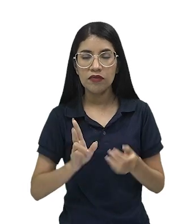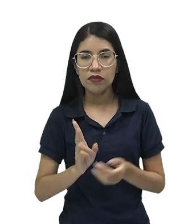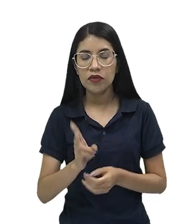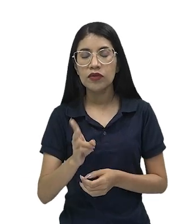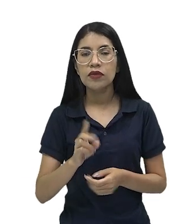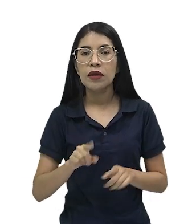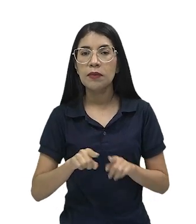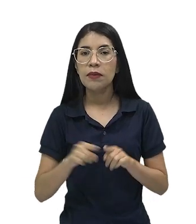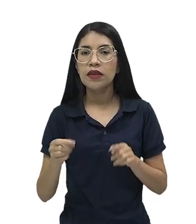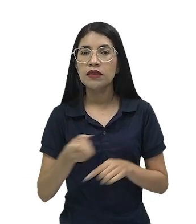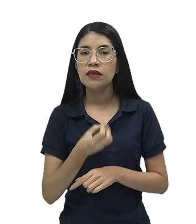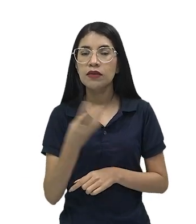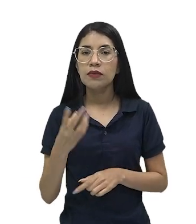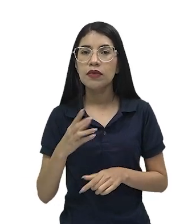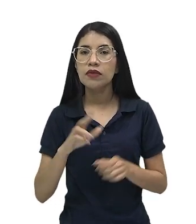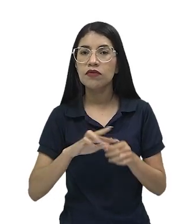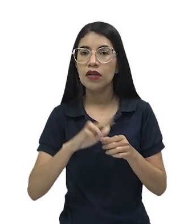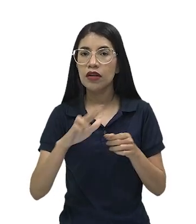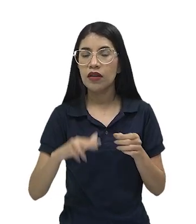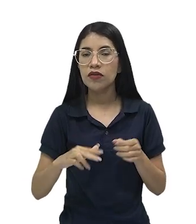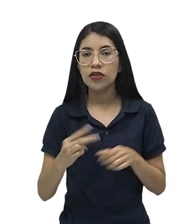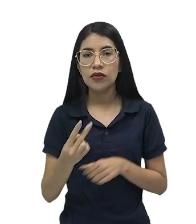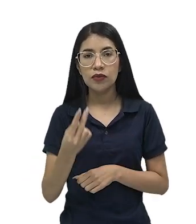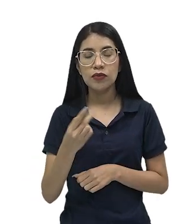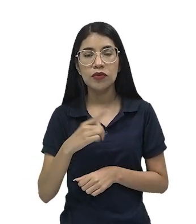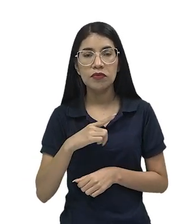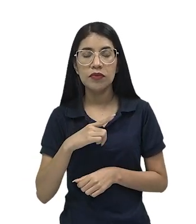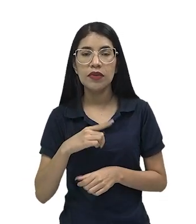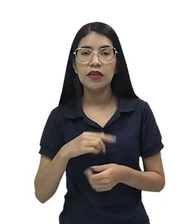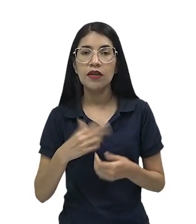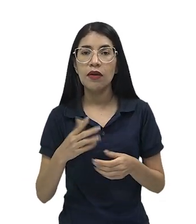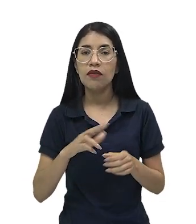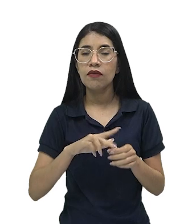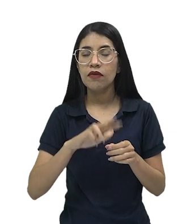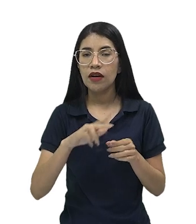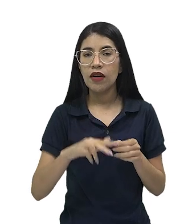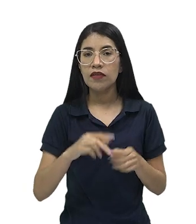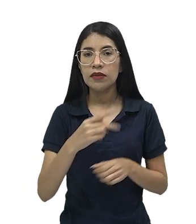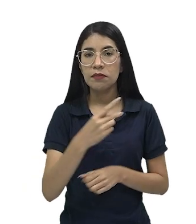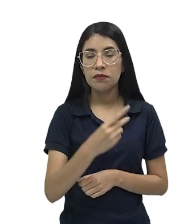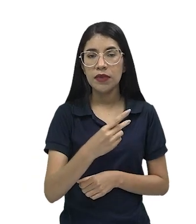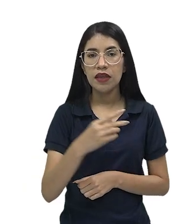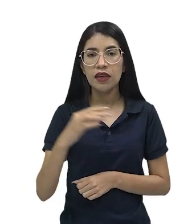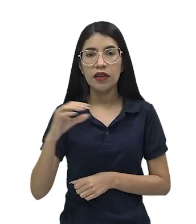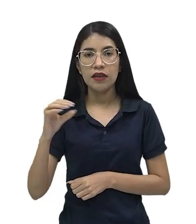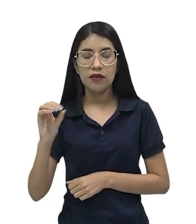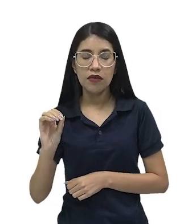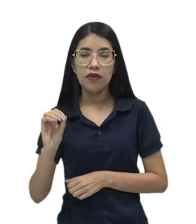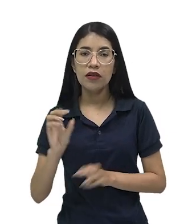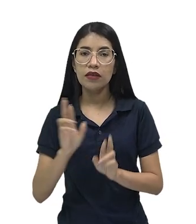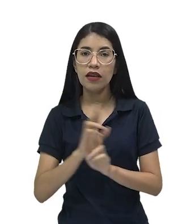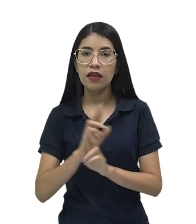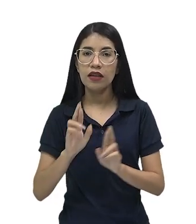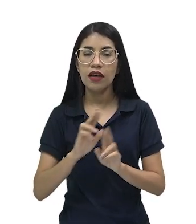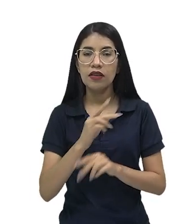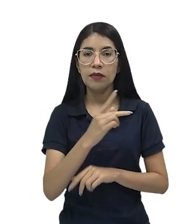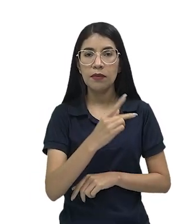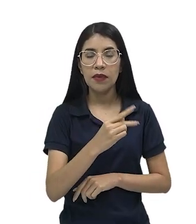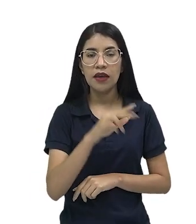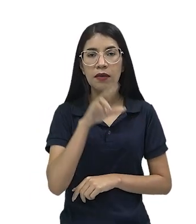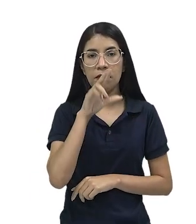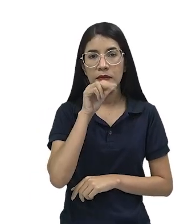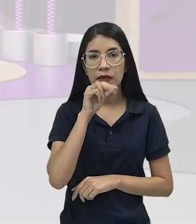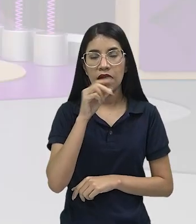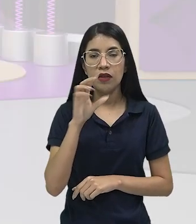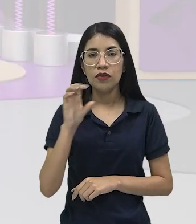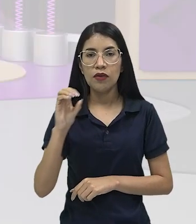Tem quantas variáveis aí? 2. Quais são essas variáveis? P e O. e tudo foi relacionado a PO, patos e ovelha.